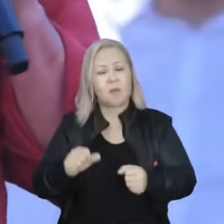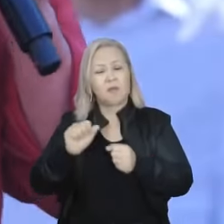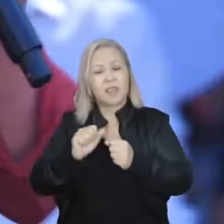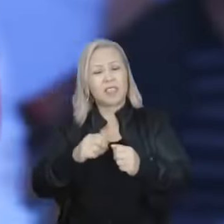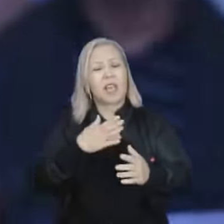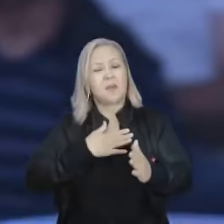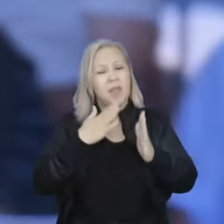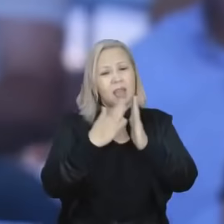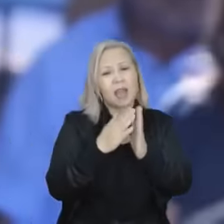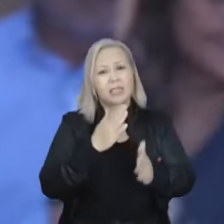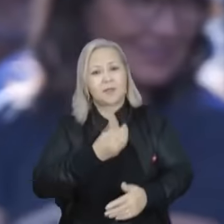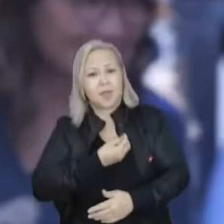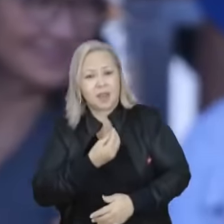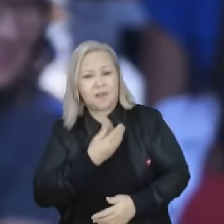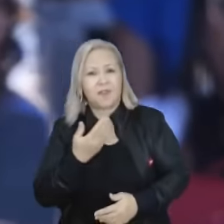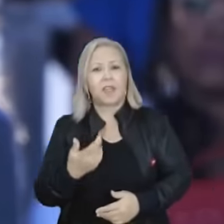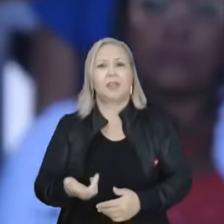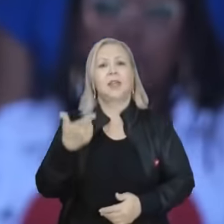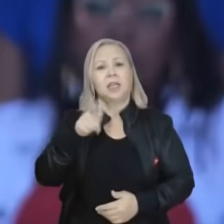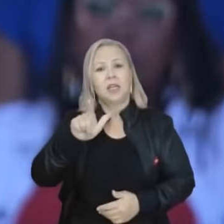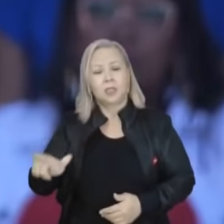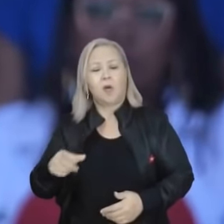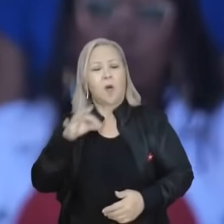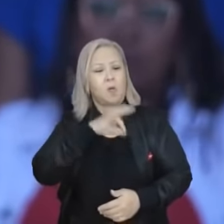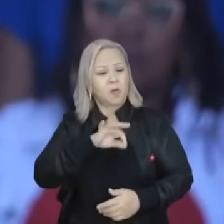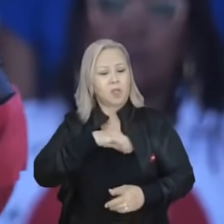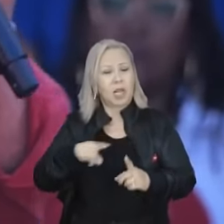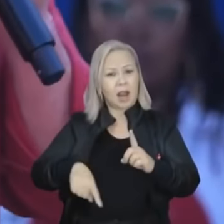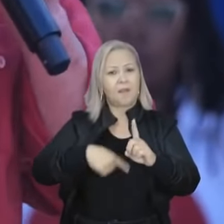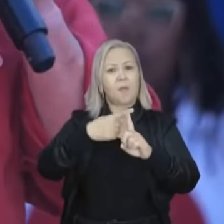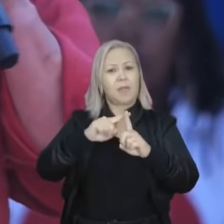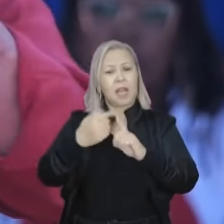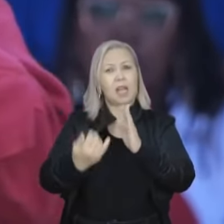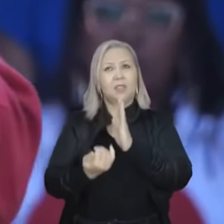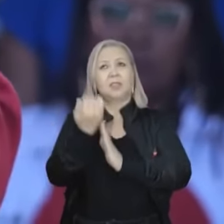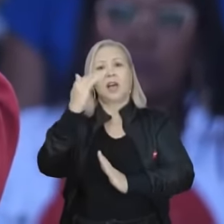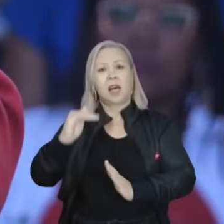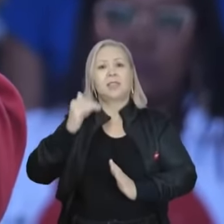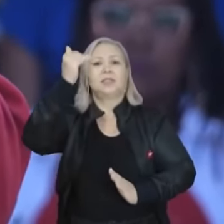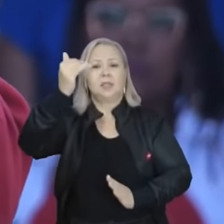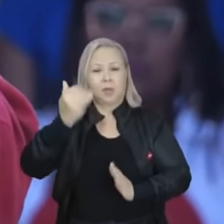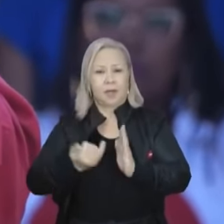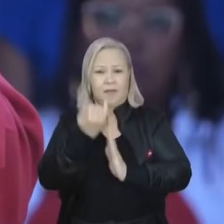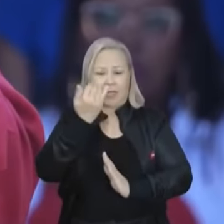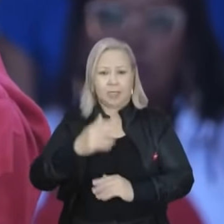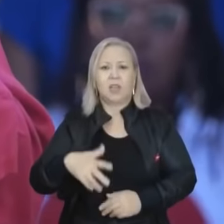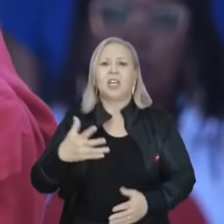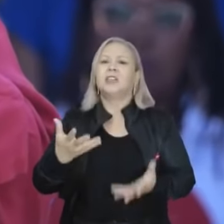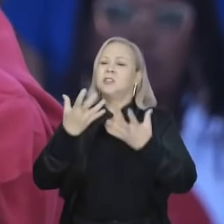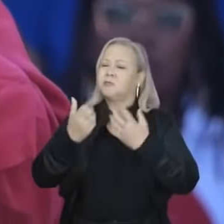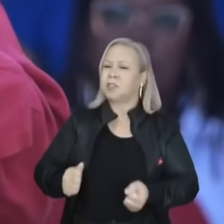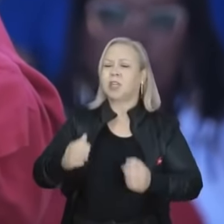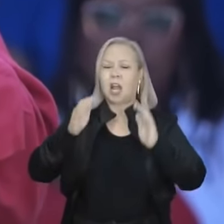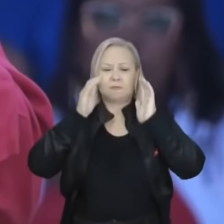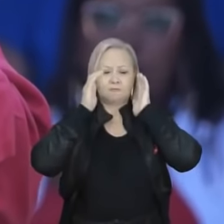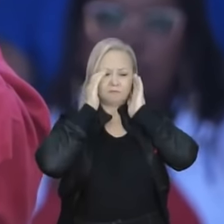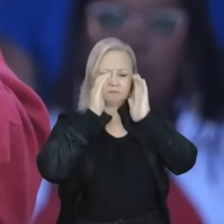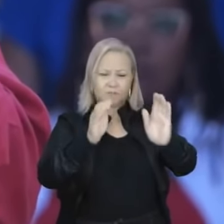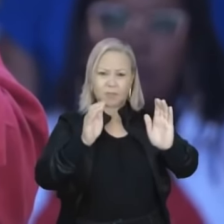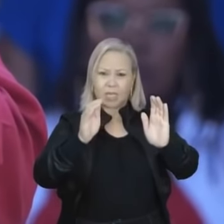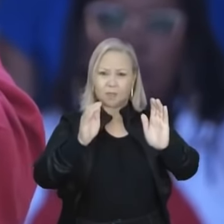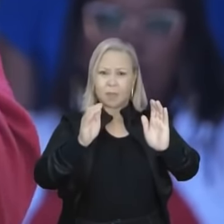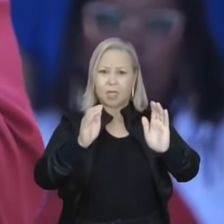vez. O salário mínimo vai aumentar acima da inflação e a gente vai ganhar respeitabilidade. E quero dizer para